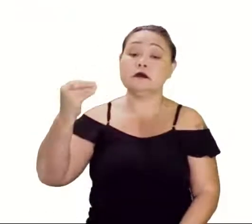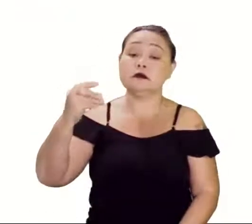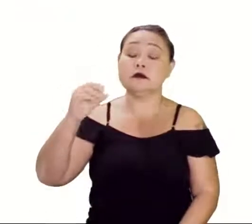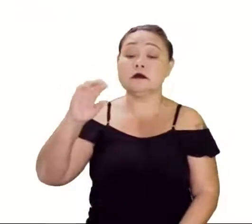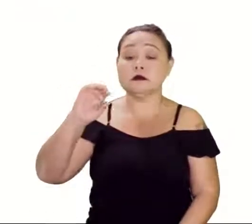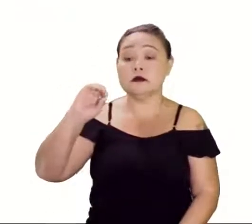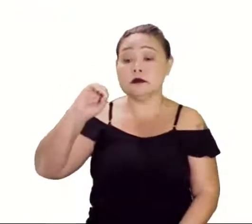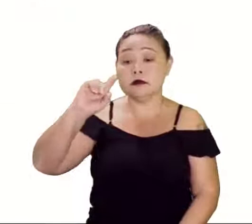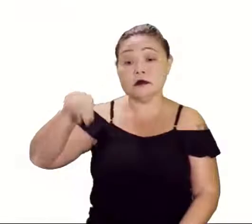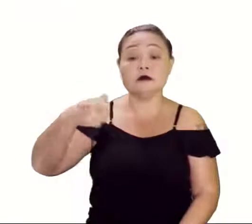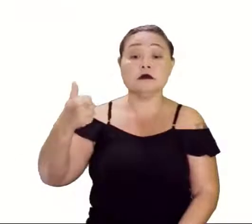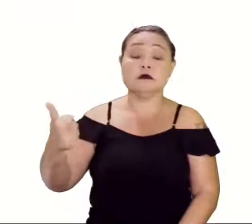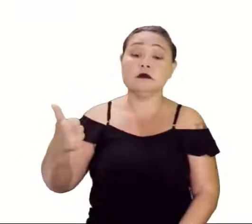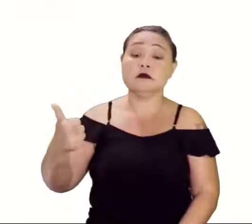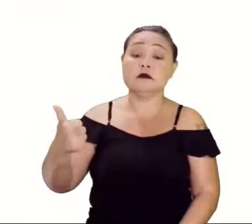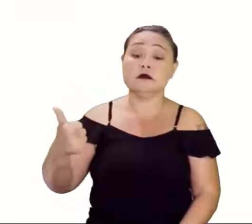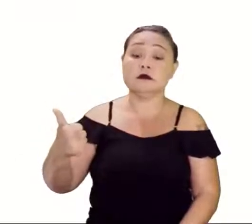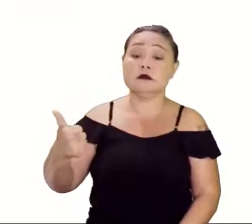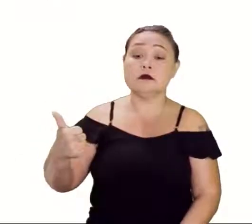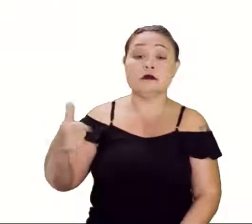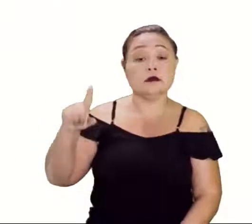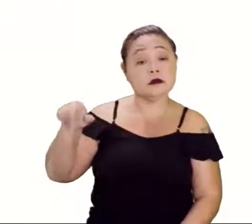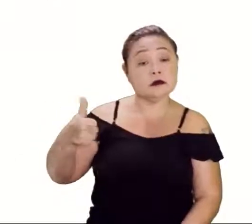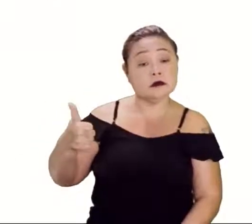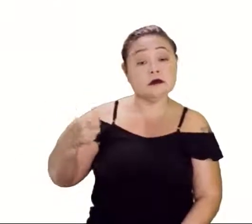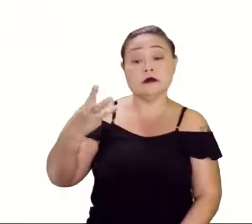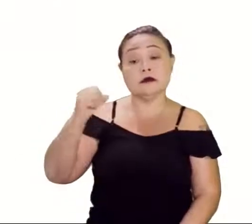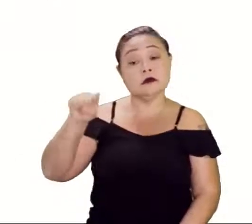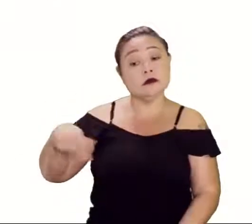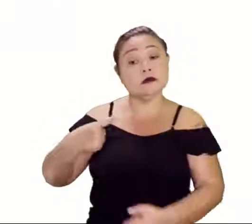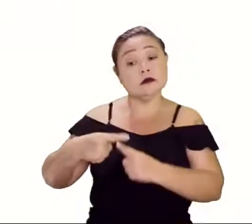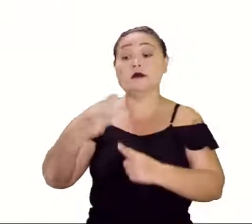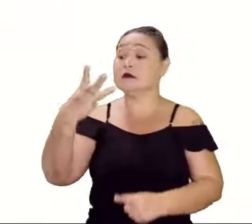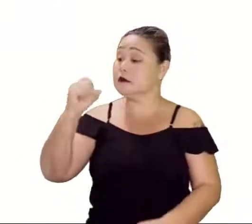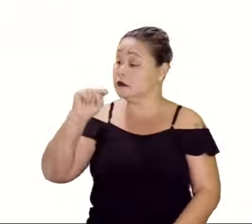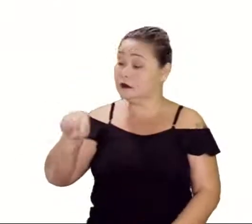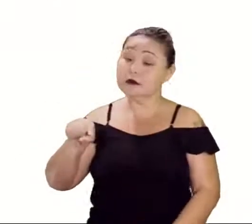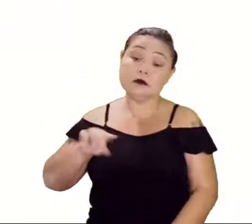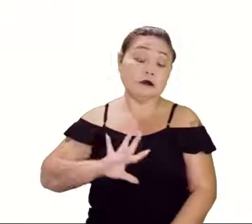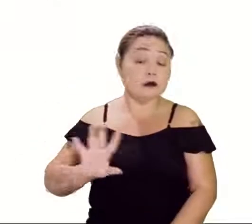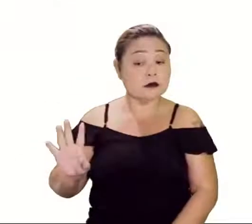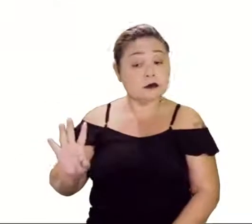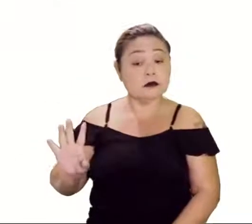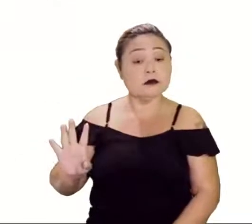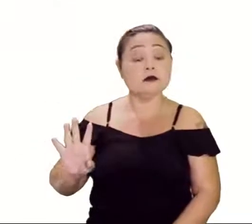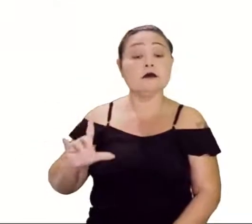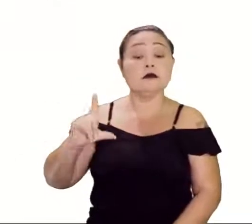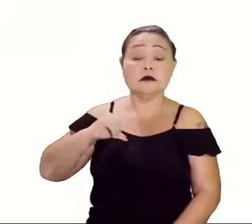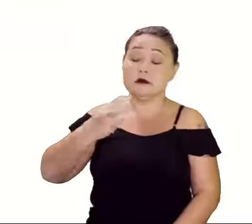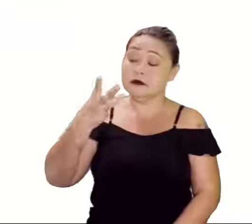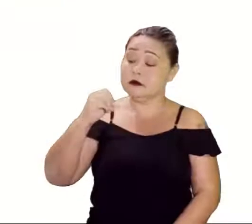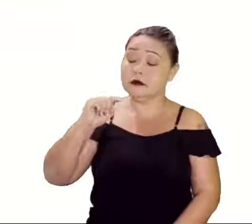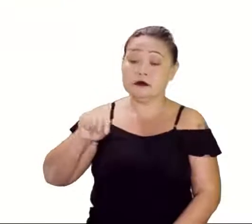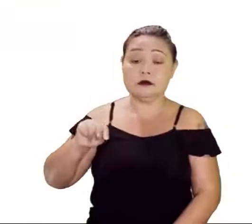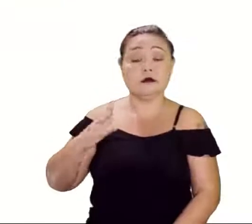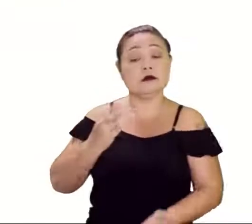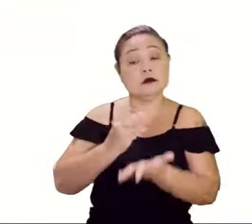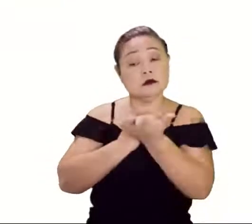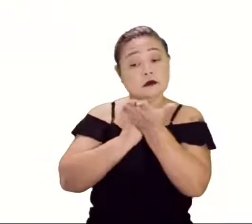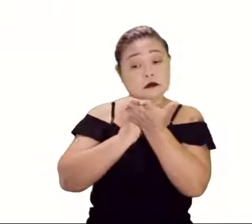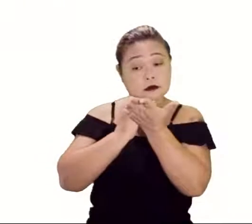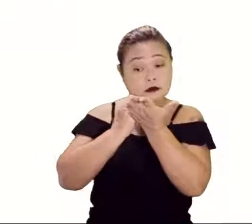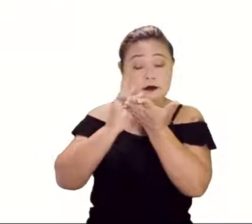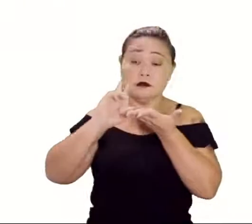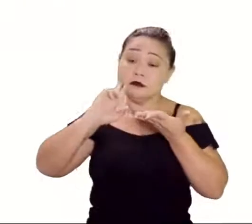número elevado a zero é 1. E 1 vezes 30.000 30.000. 30.000, né? Então, 30.000 já é a